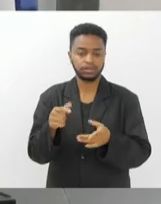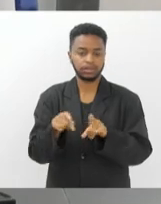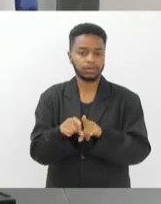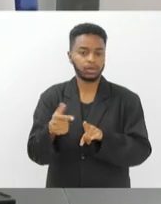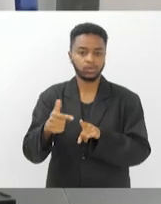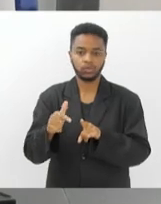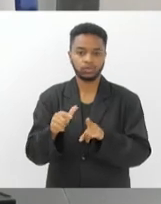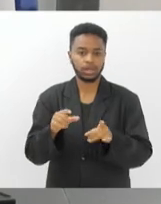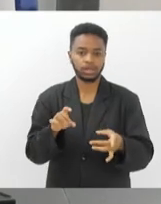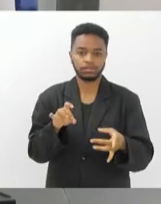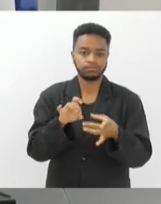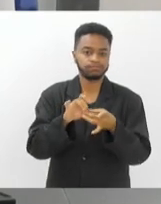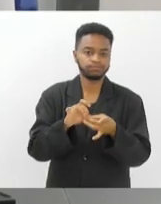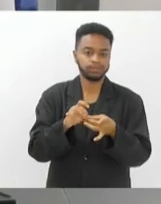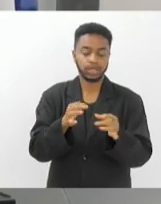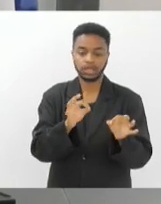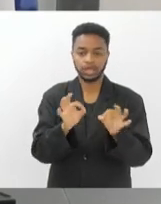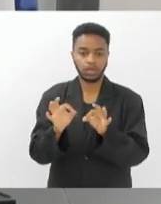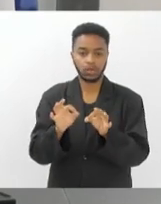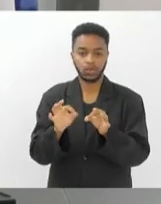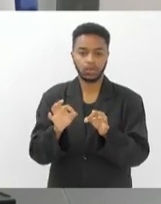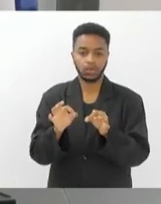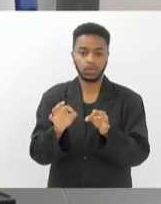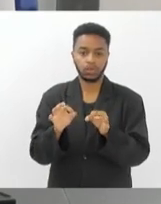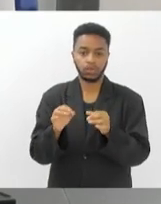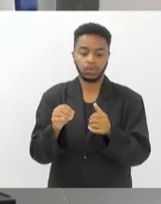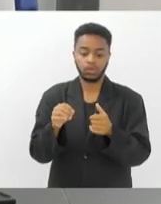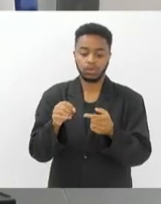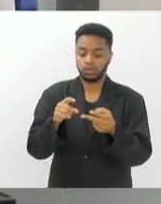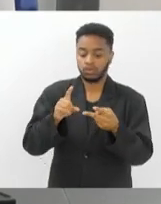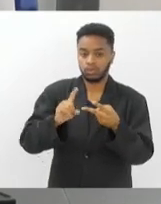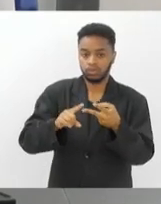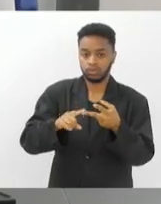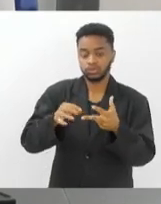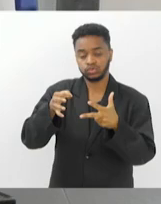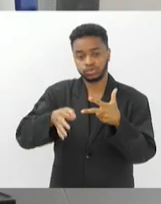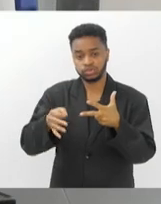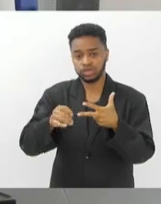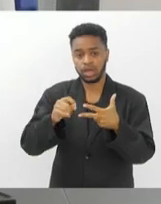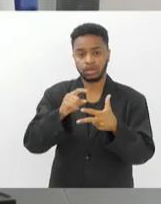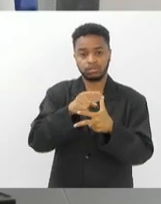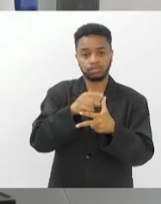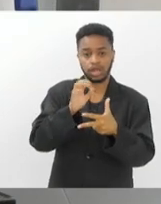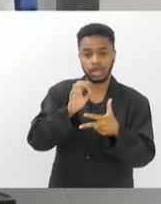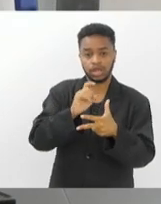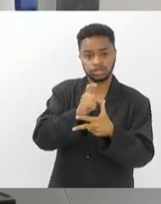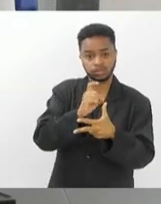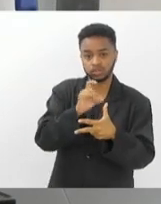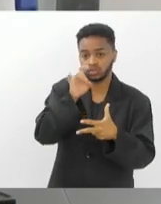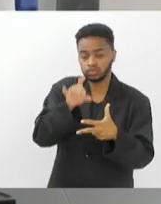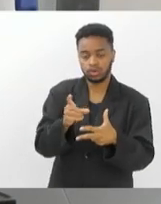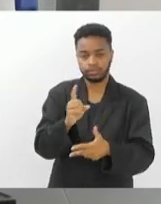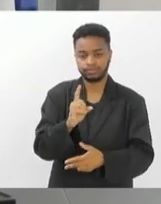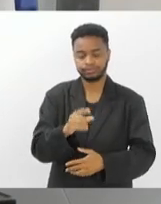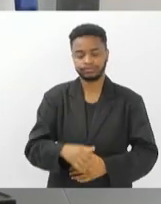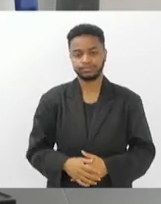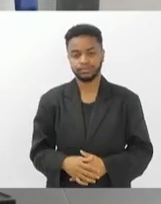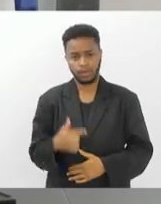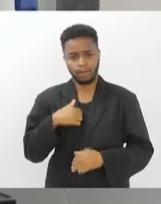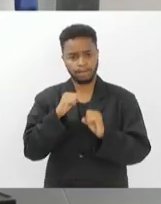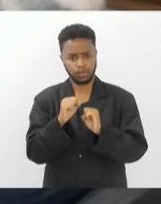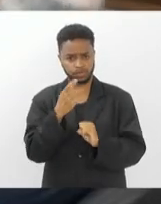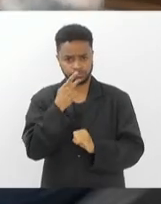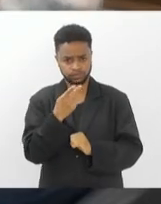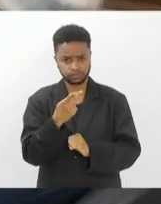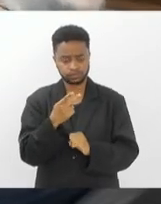a nenhum dos dois poderes, nem ao Judiciário, nem ao Executivo. Sobre dar uma parte. Pois não, deputado Paulo.